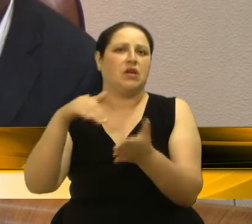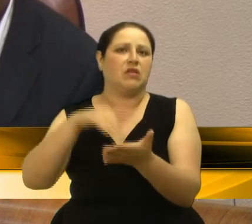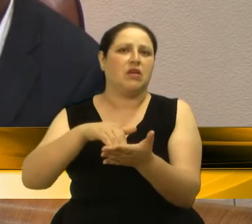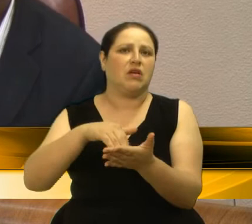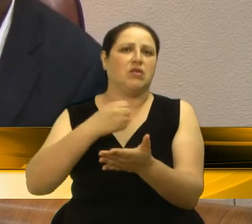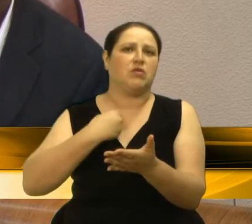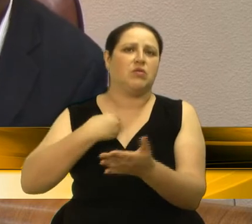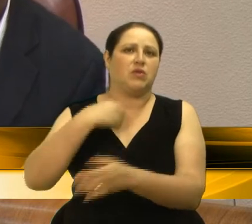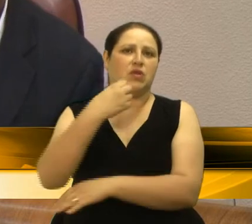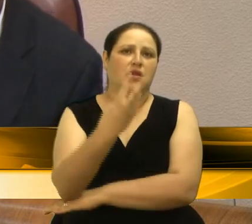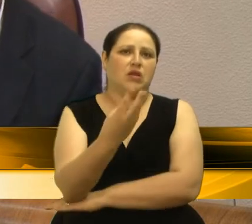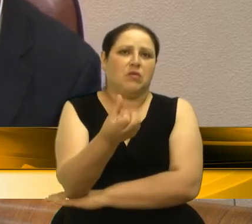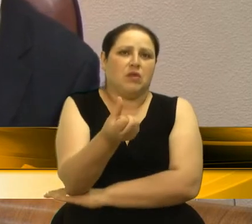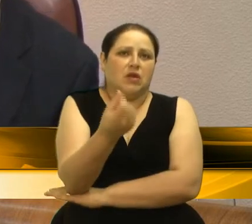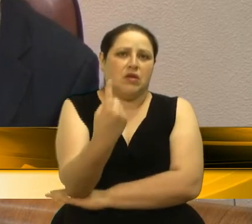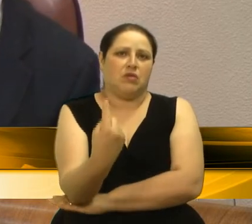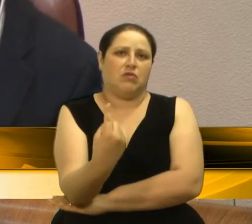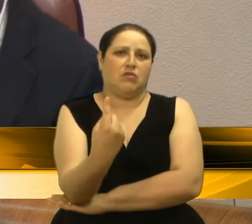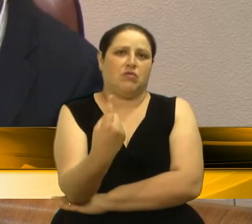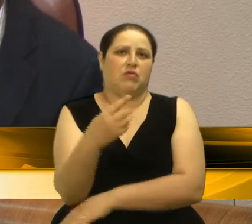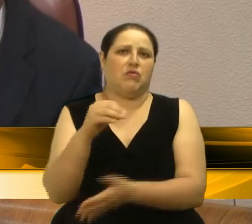361.